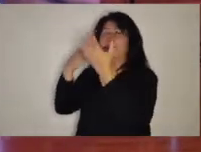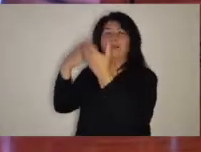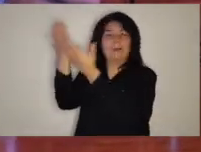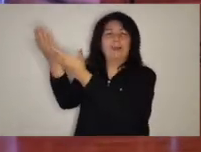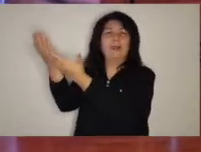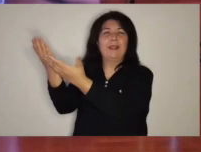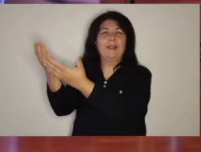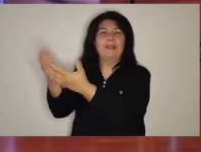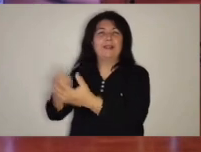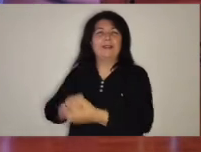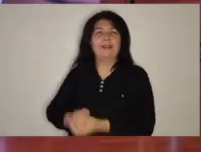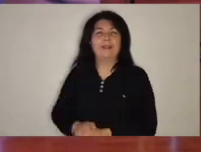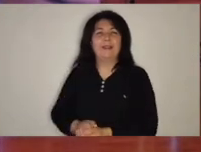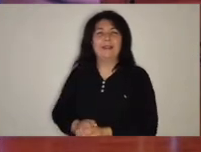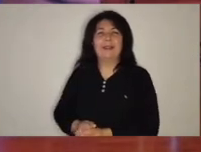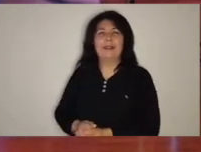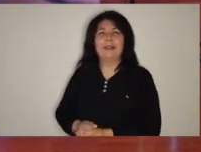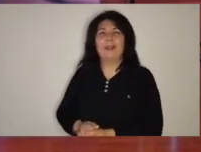manhã.